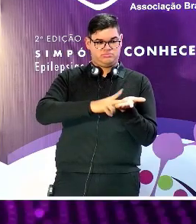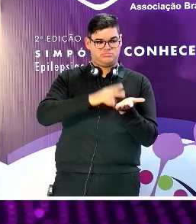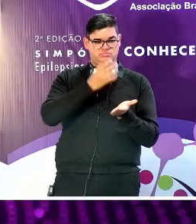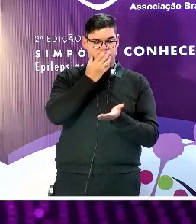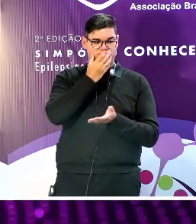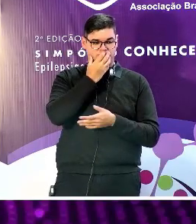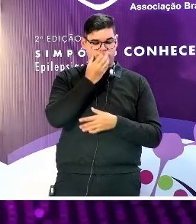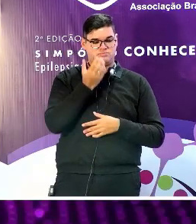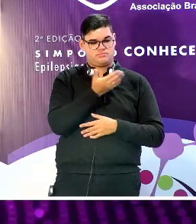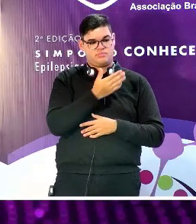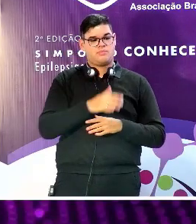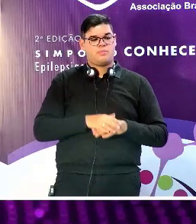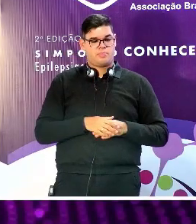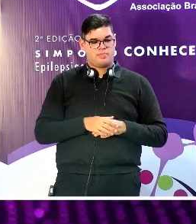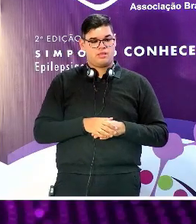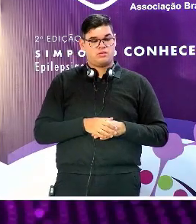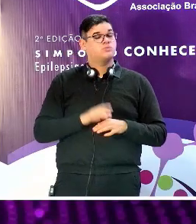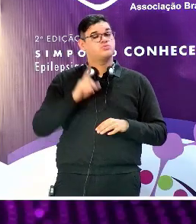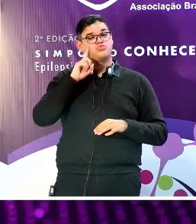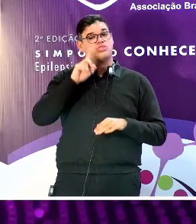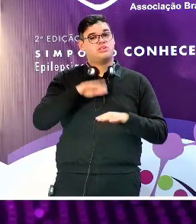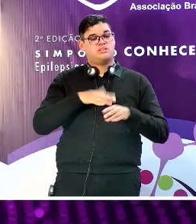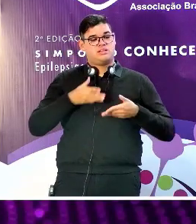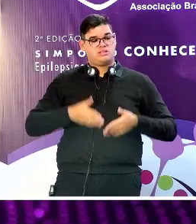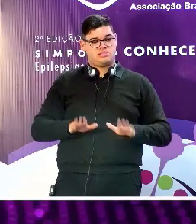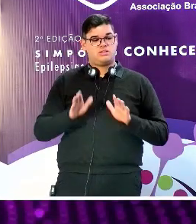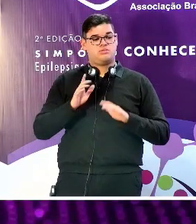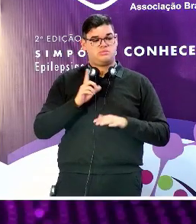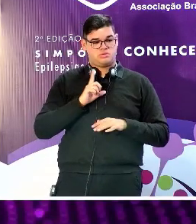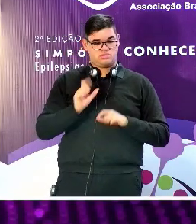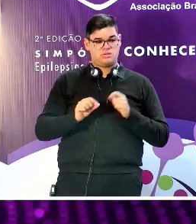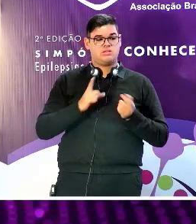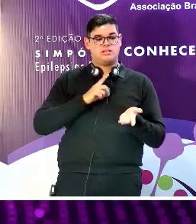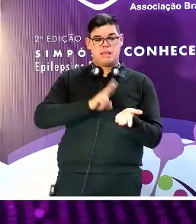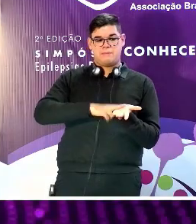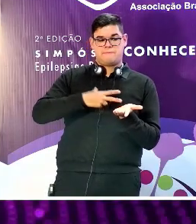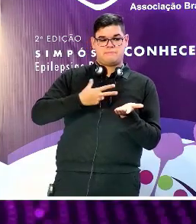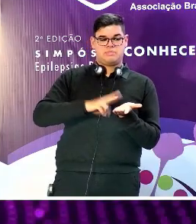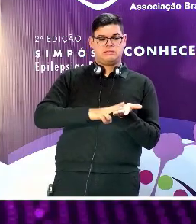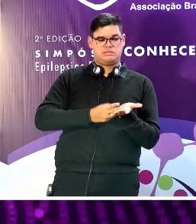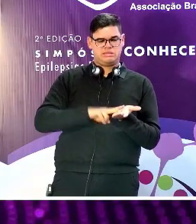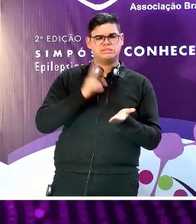tem, desde que nasceu, essa raça tem bastante